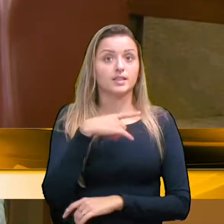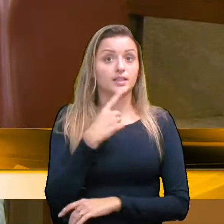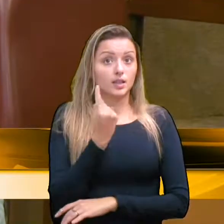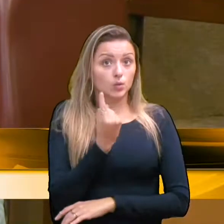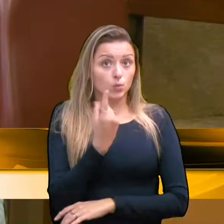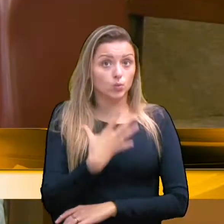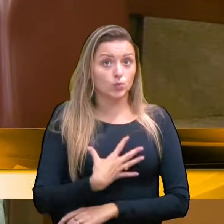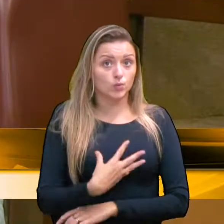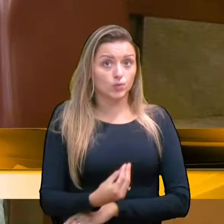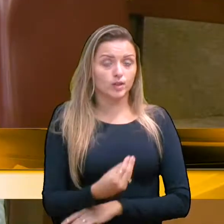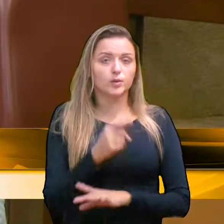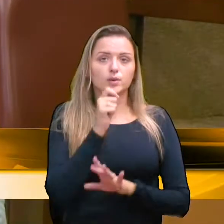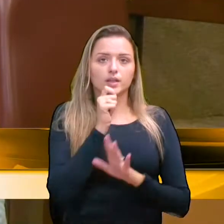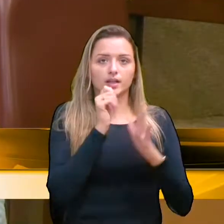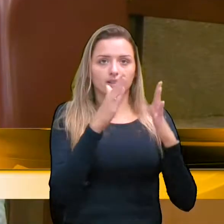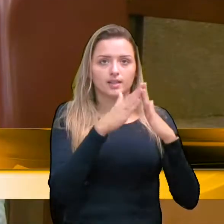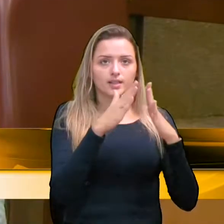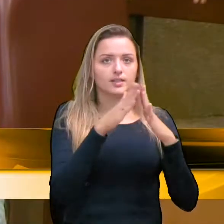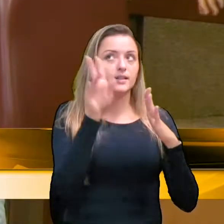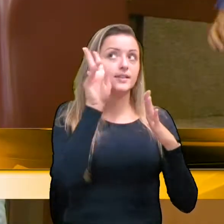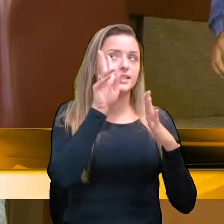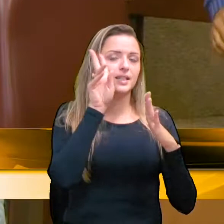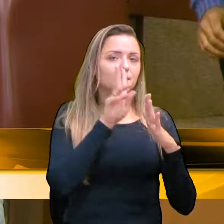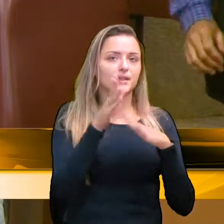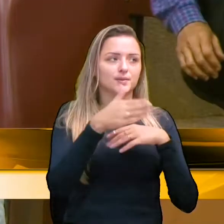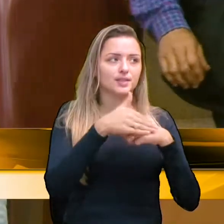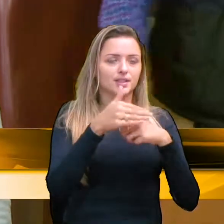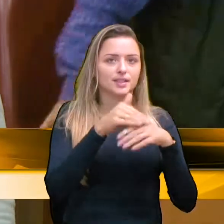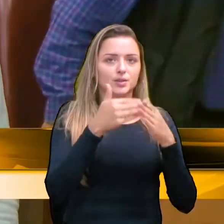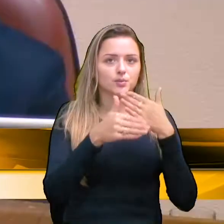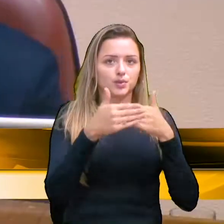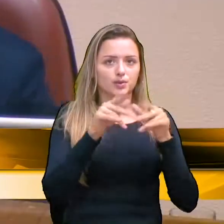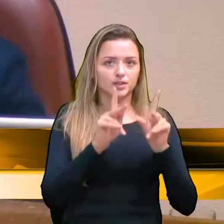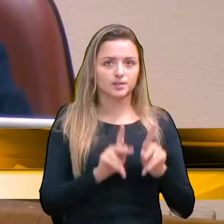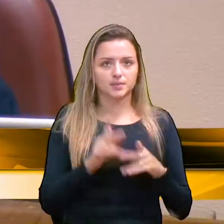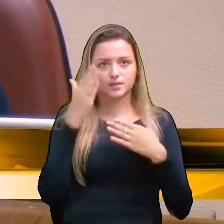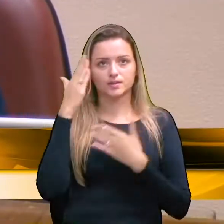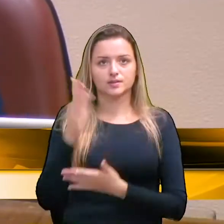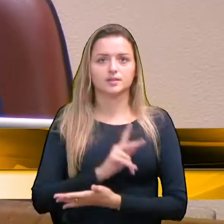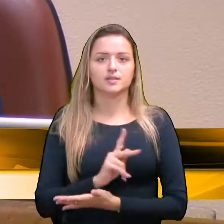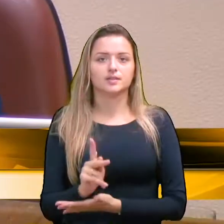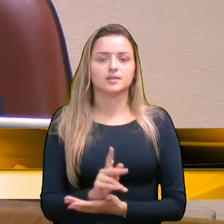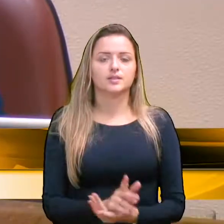filhos, certamente será lembrado com muito carinho por todos. Obrigado, senhor presidente.